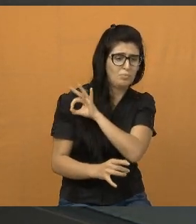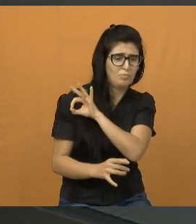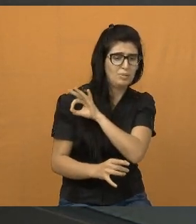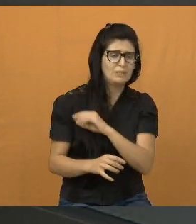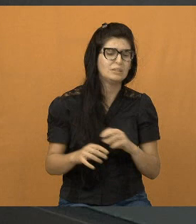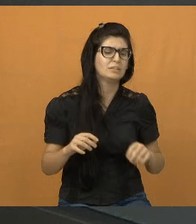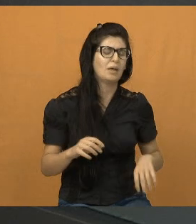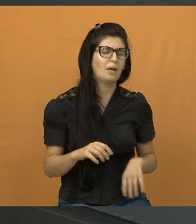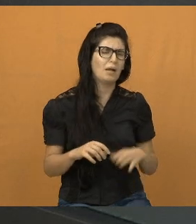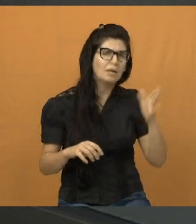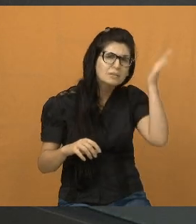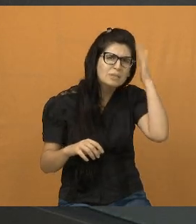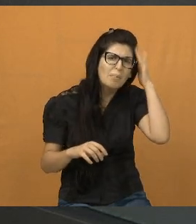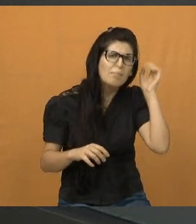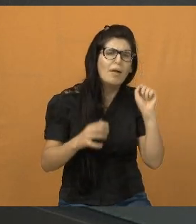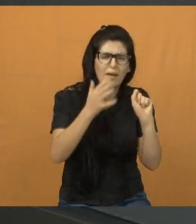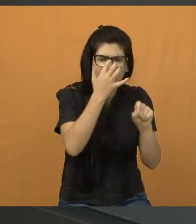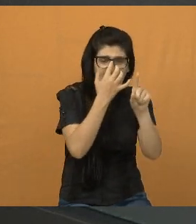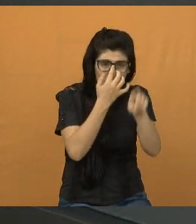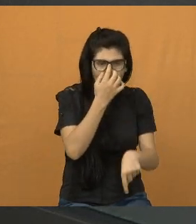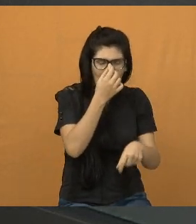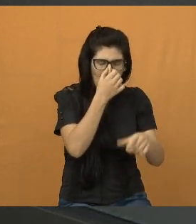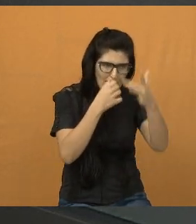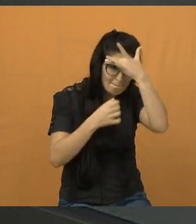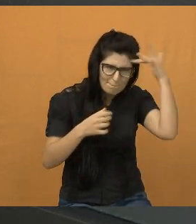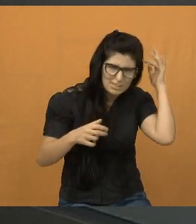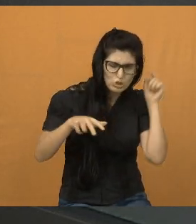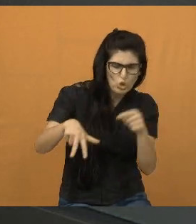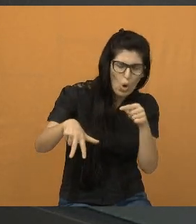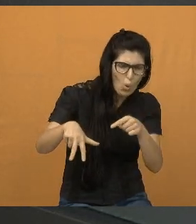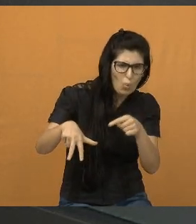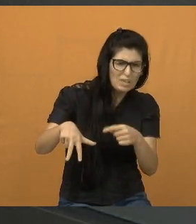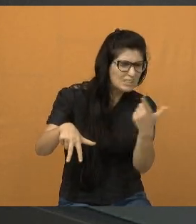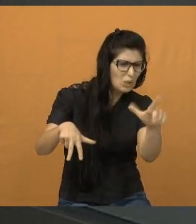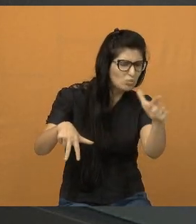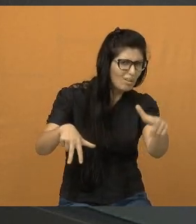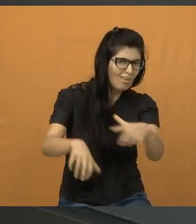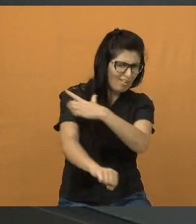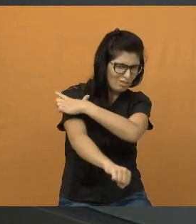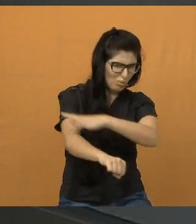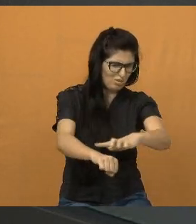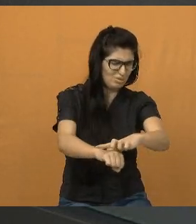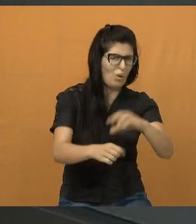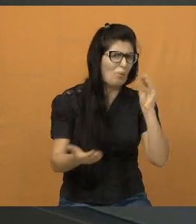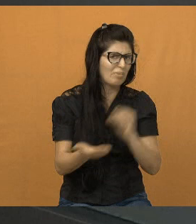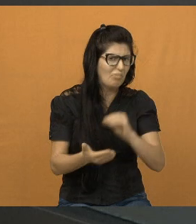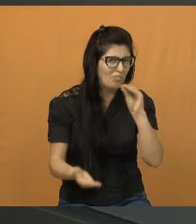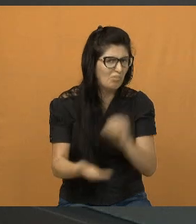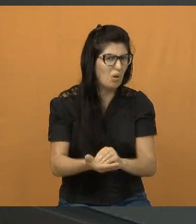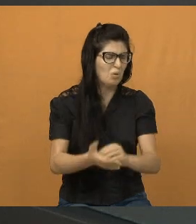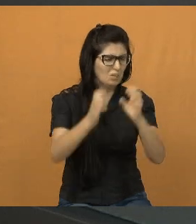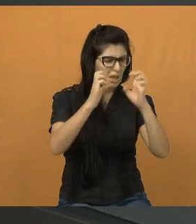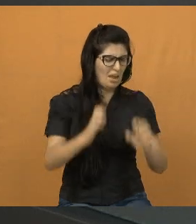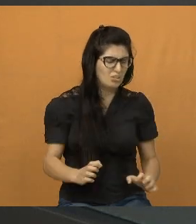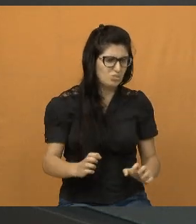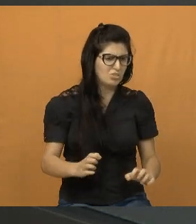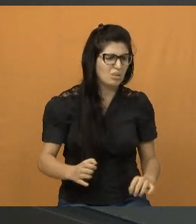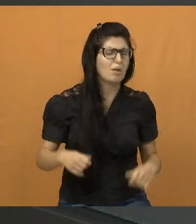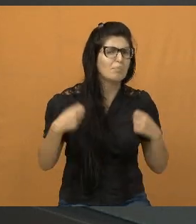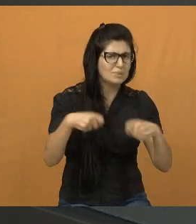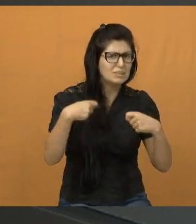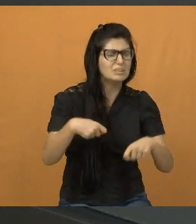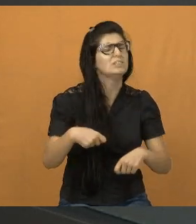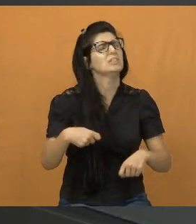noção do que estão, ou melhor, acho que até tem noção do que estão fazendo, não tem educação. Mas, assim, tem esse diálogo, essa proximidade com a